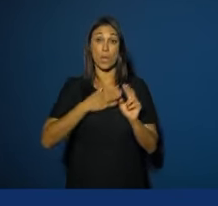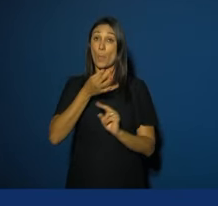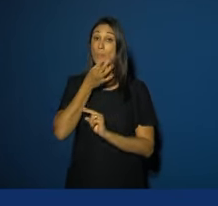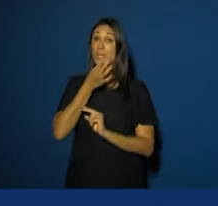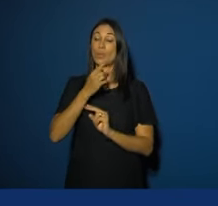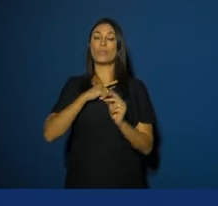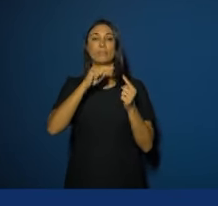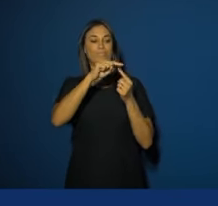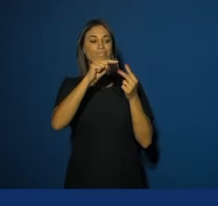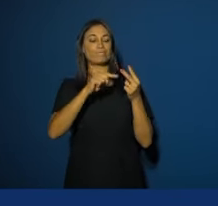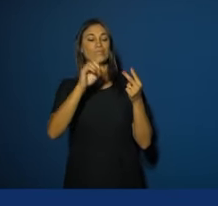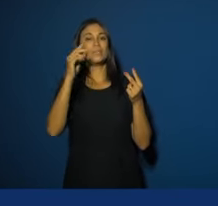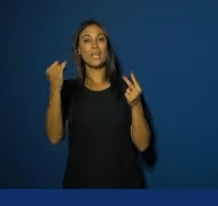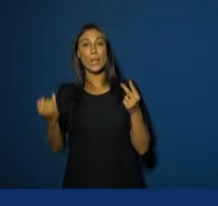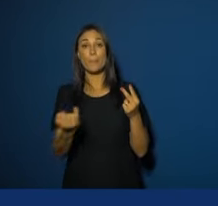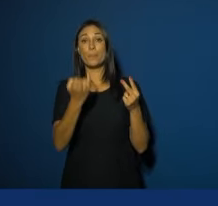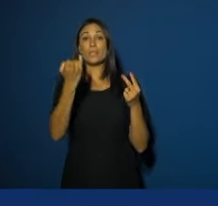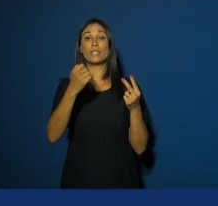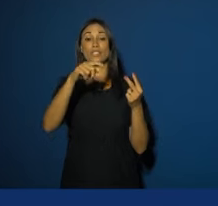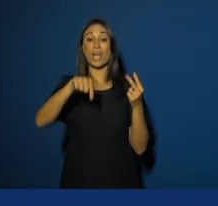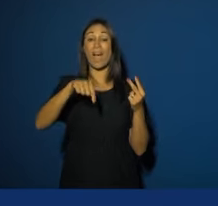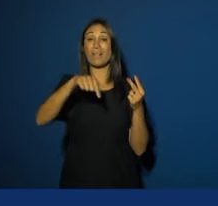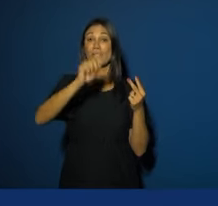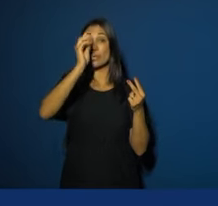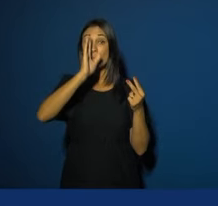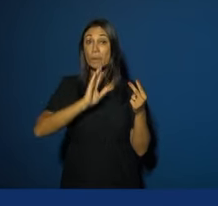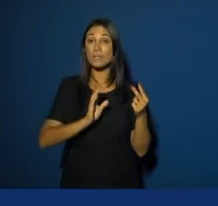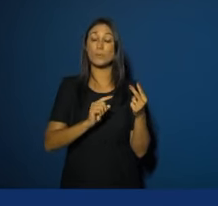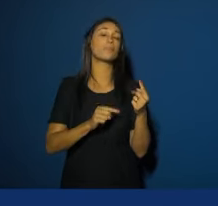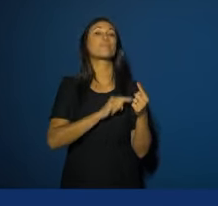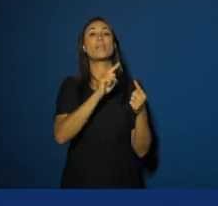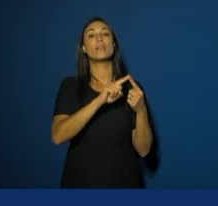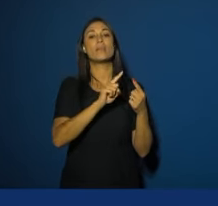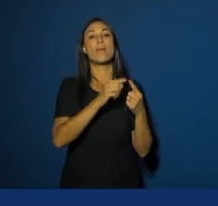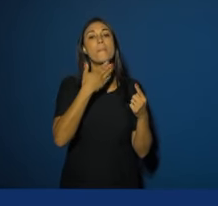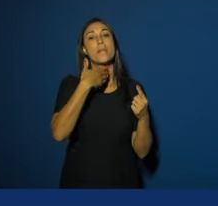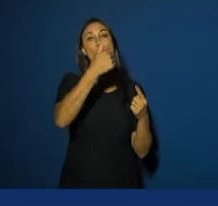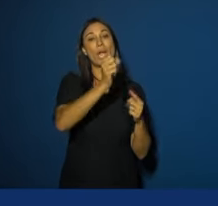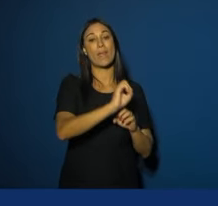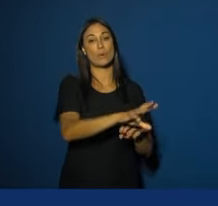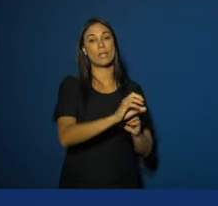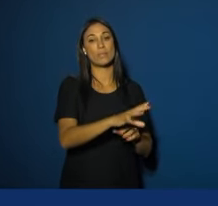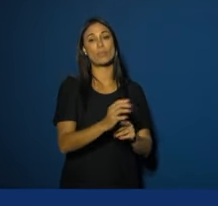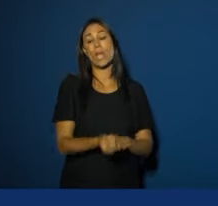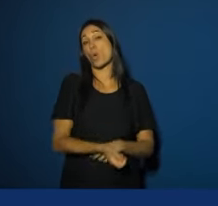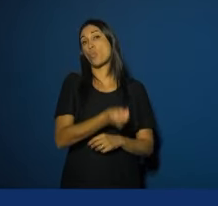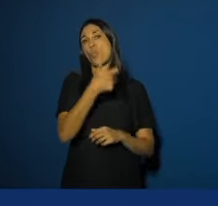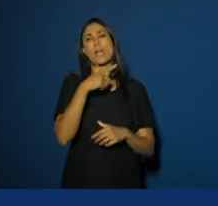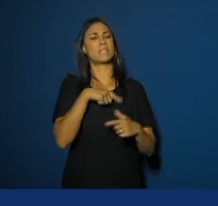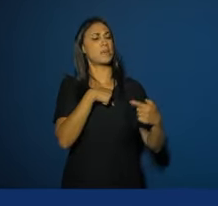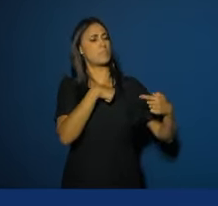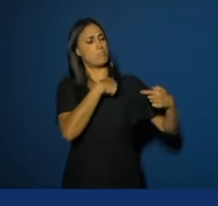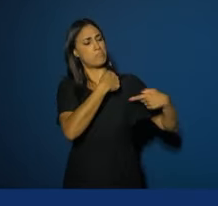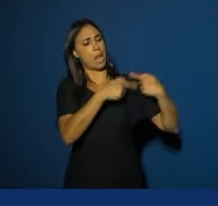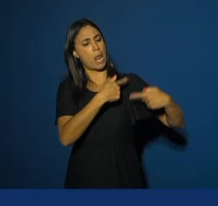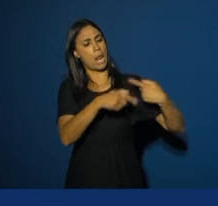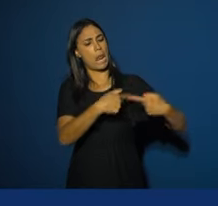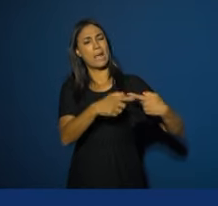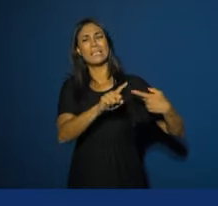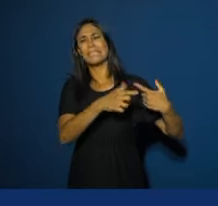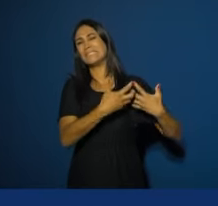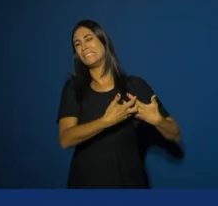duas coisas são fundamentais num país como o Brasil para ganhar produtividade uma é a melhoria da educação que é uma coisa quase que geracional